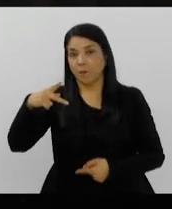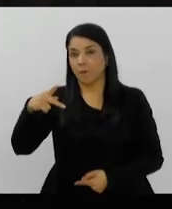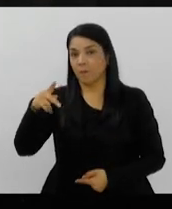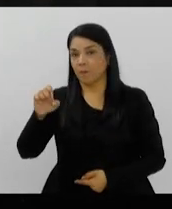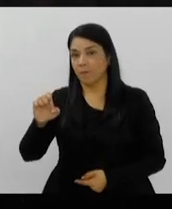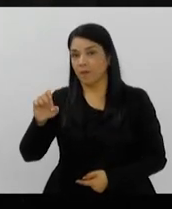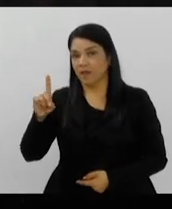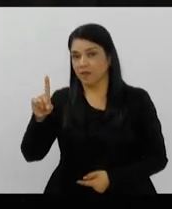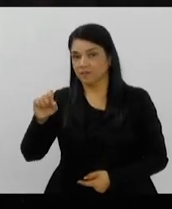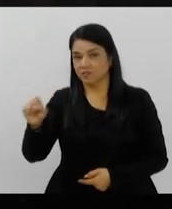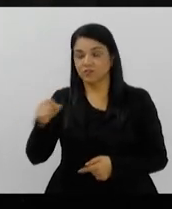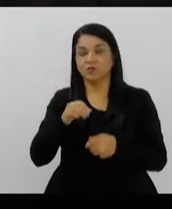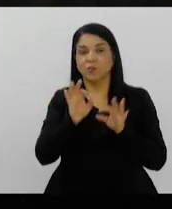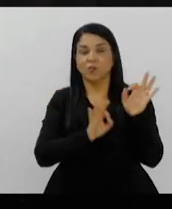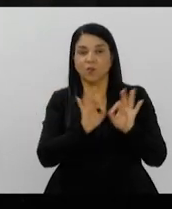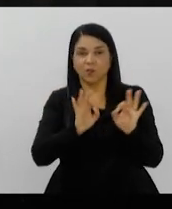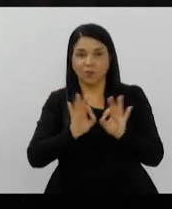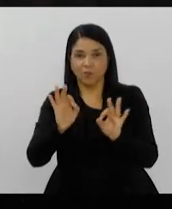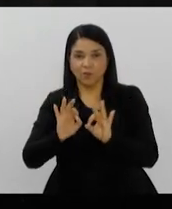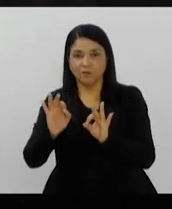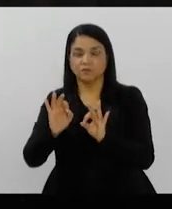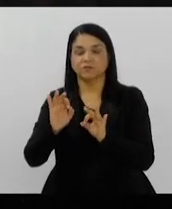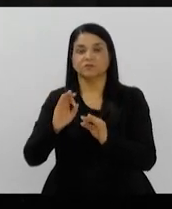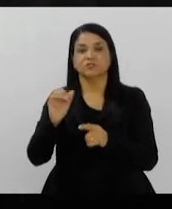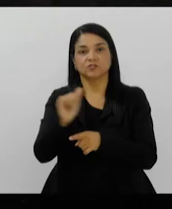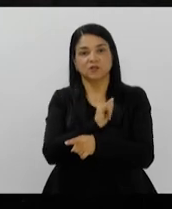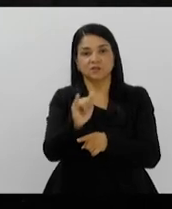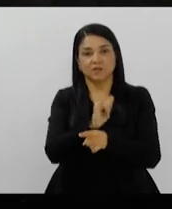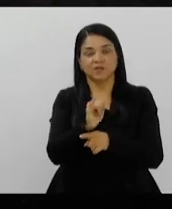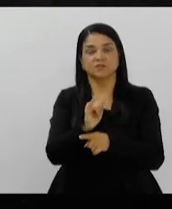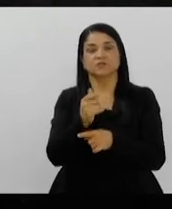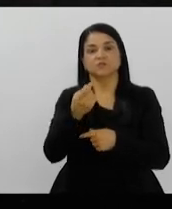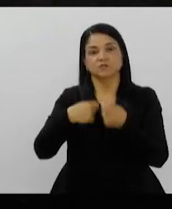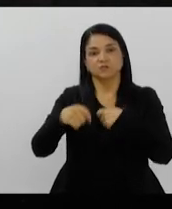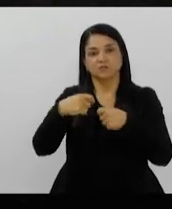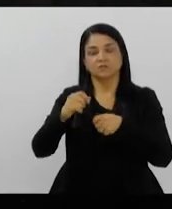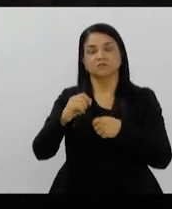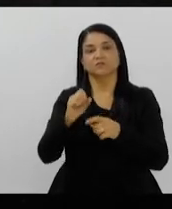plano estratégico para o desenvolvimento econômico e social. Nós estamos aqui de novo